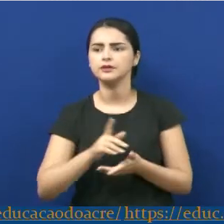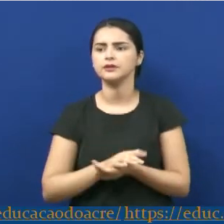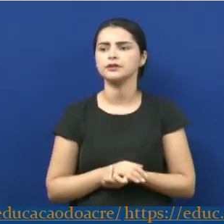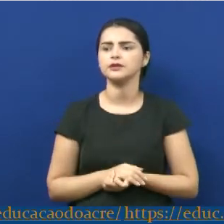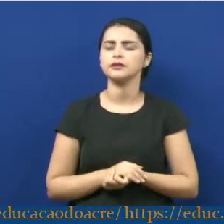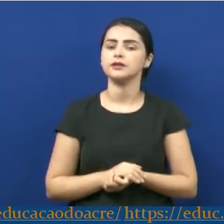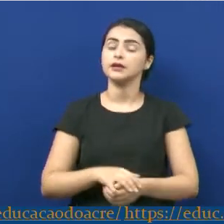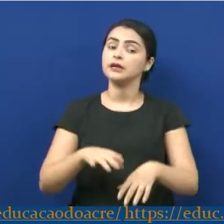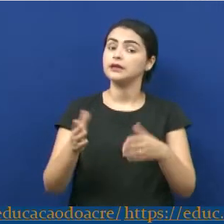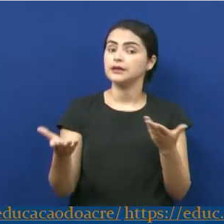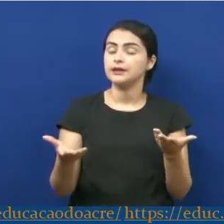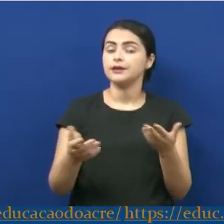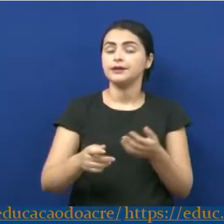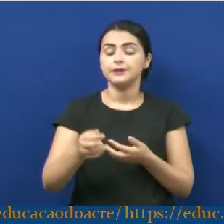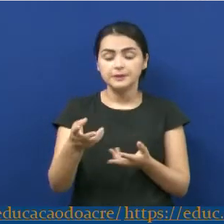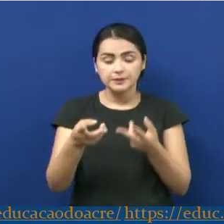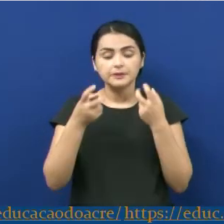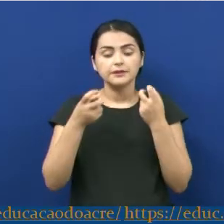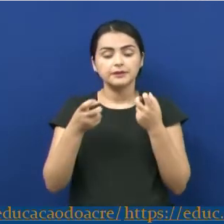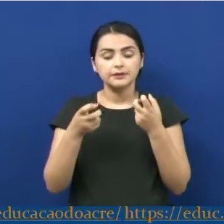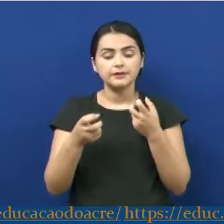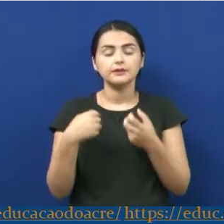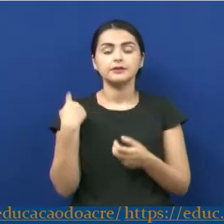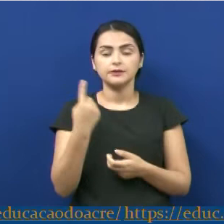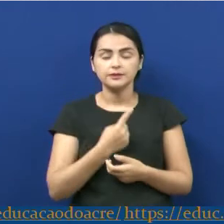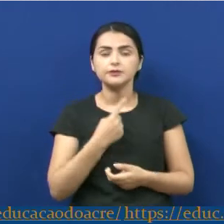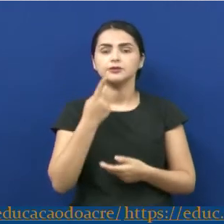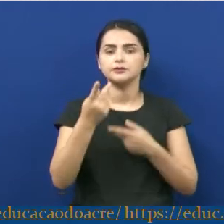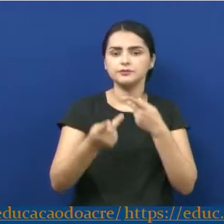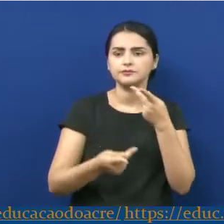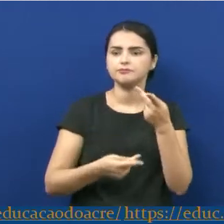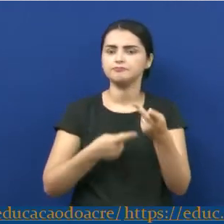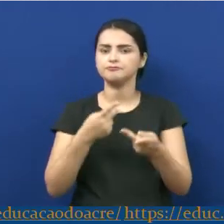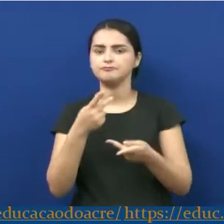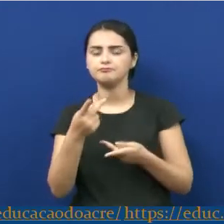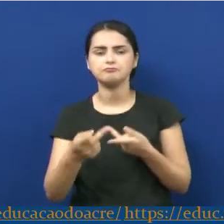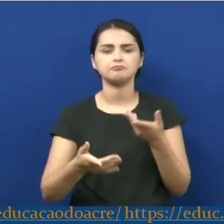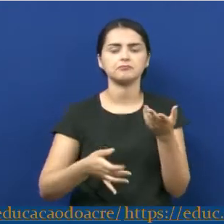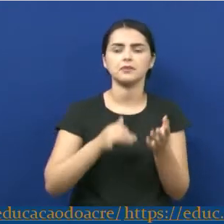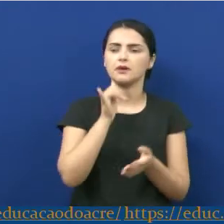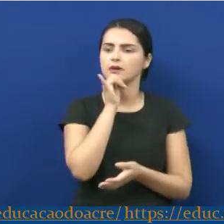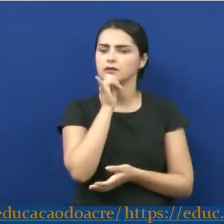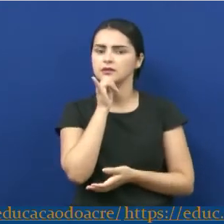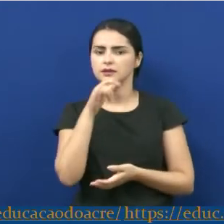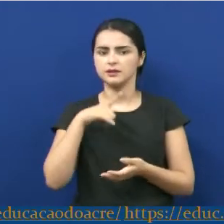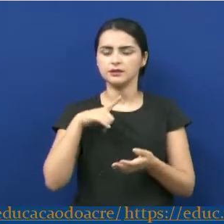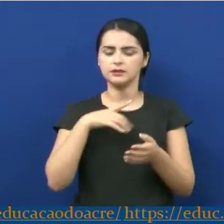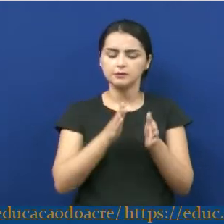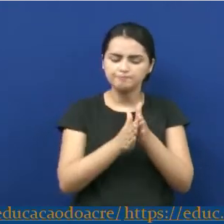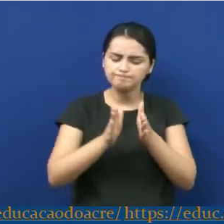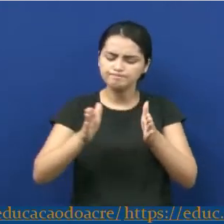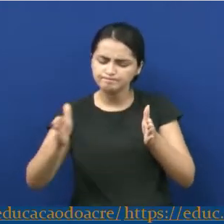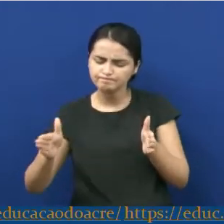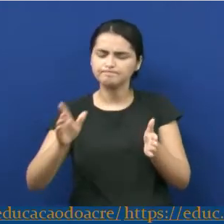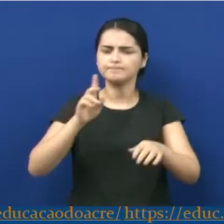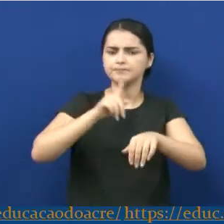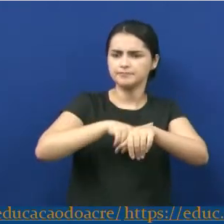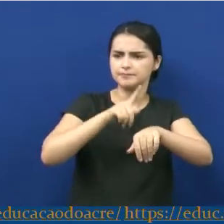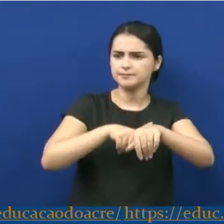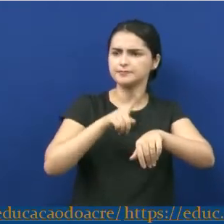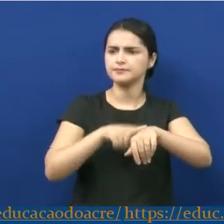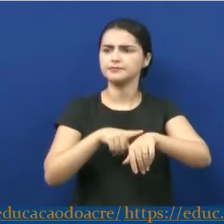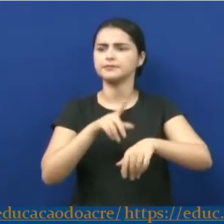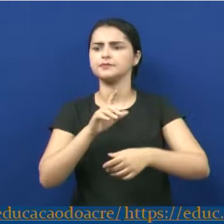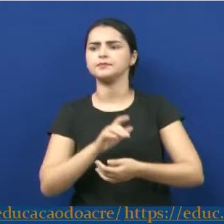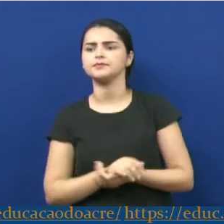irá acontecer quando estivermos falando em determinadas situações, onde vai ter uma marca de tempo, yesterday, last week,